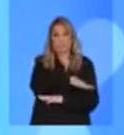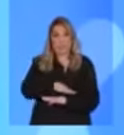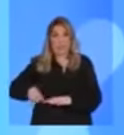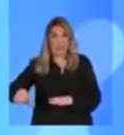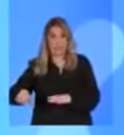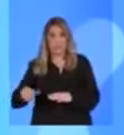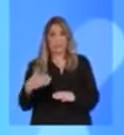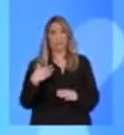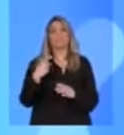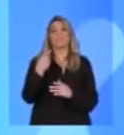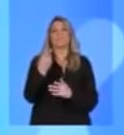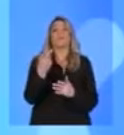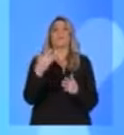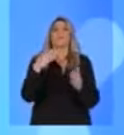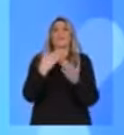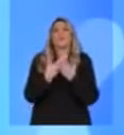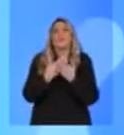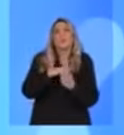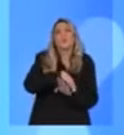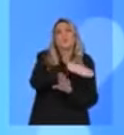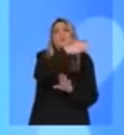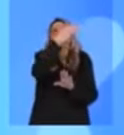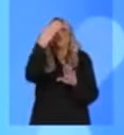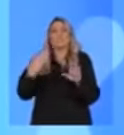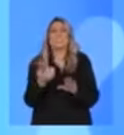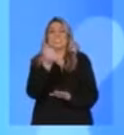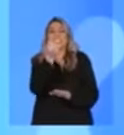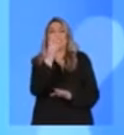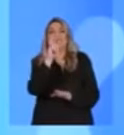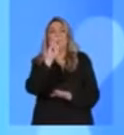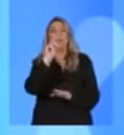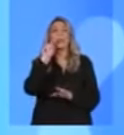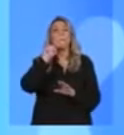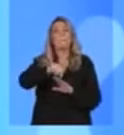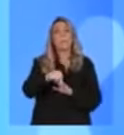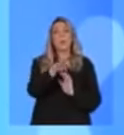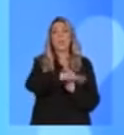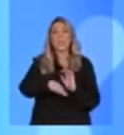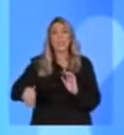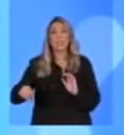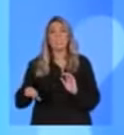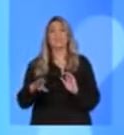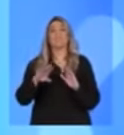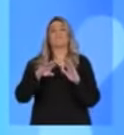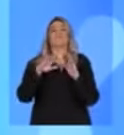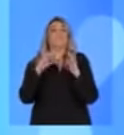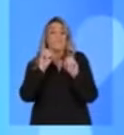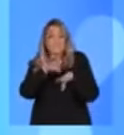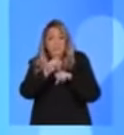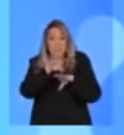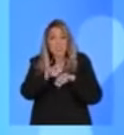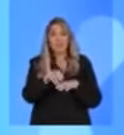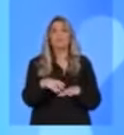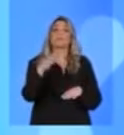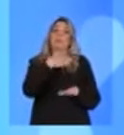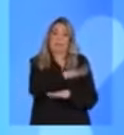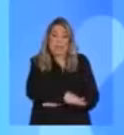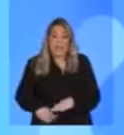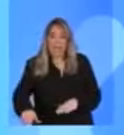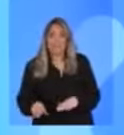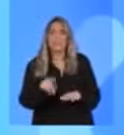pública de ensino e horário integral 650.000 crianças educação infantil ensino fundamental